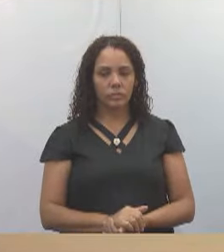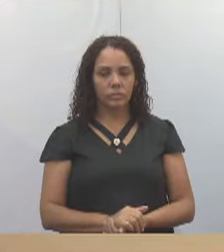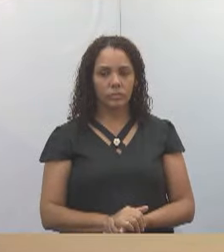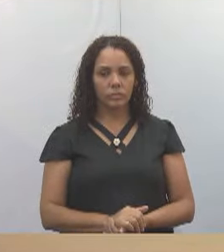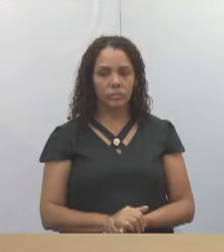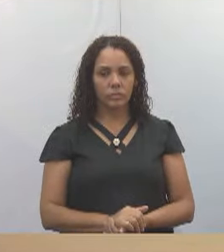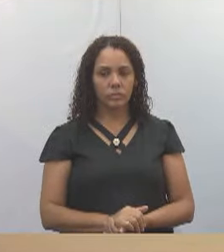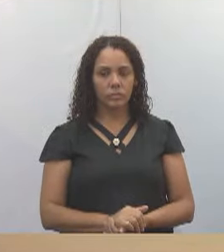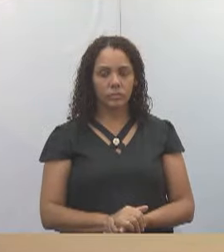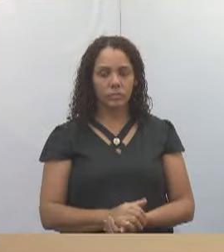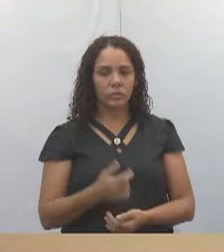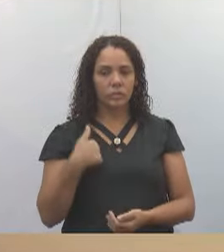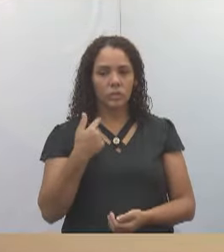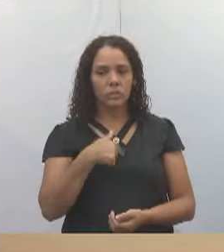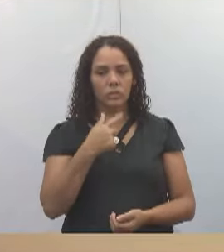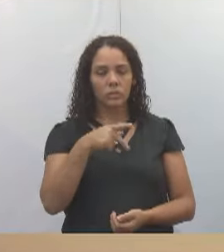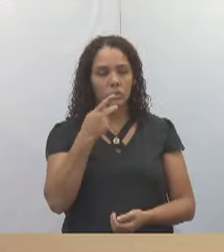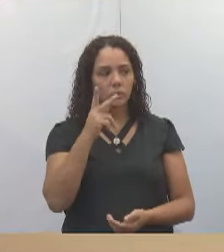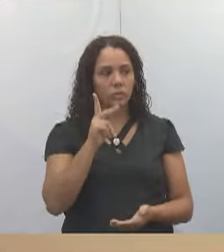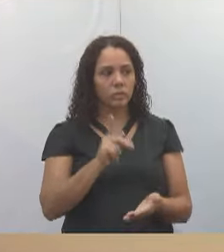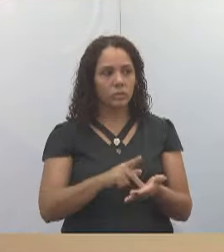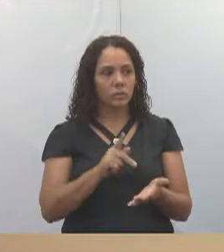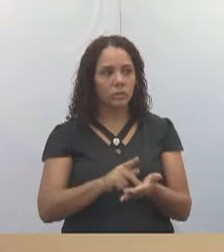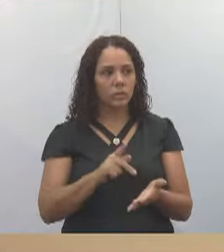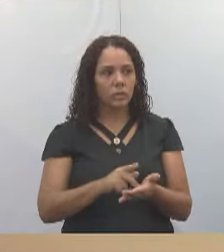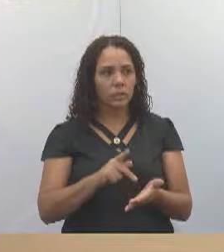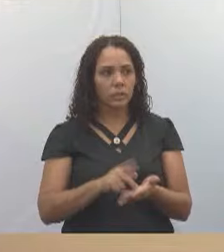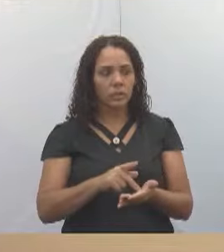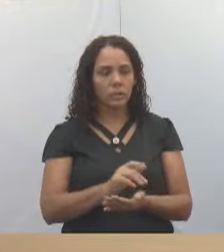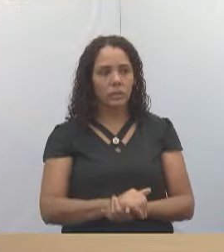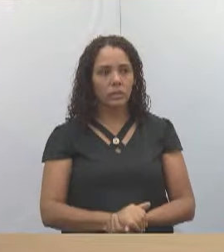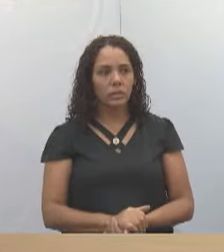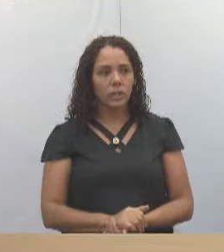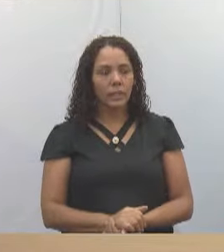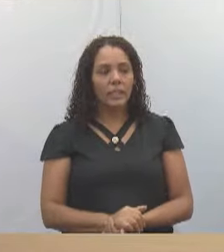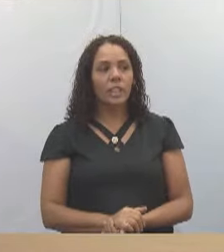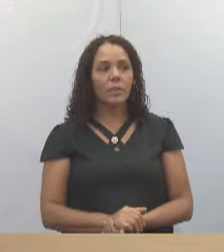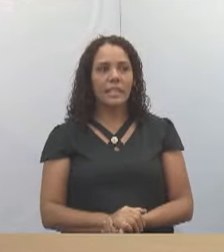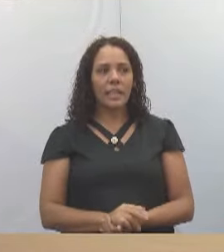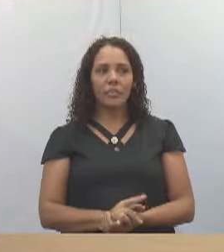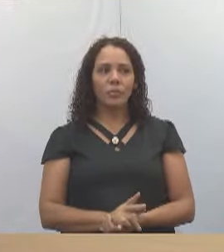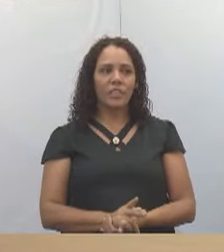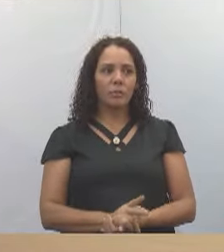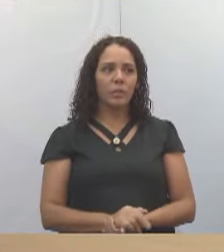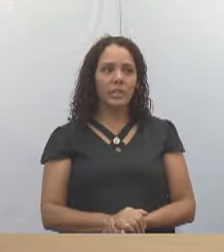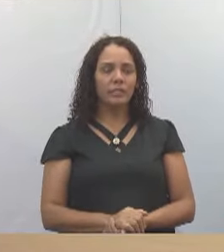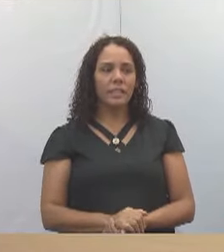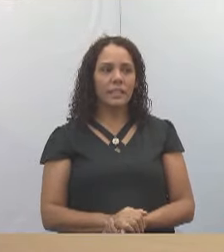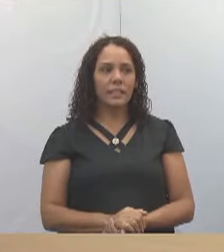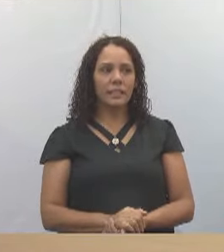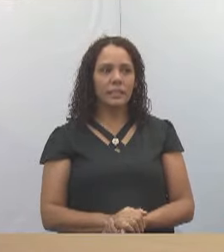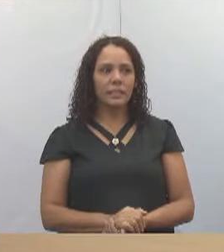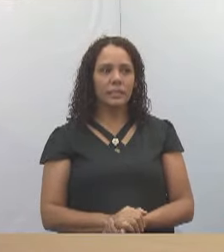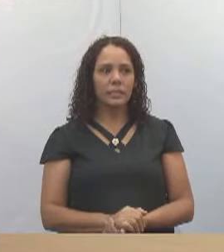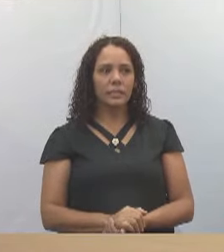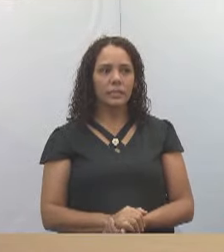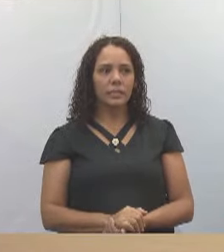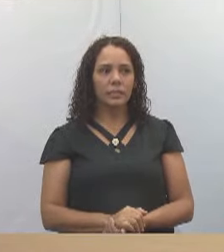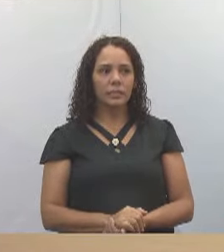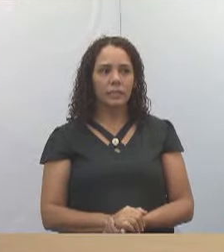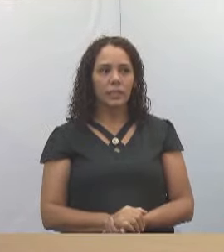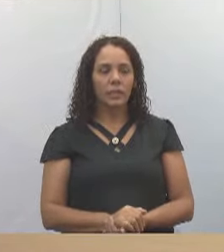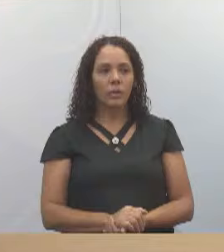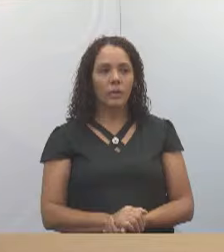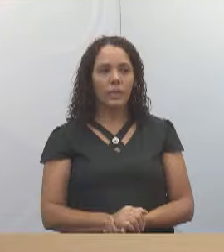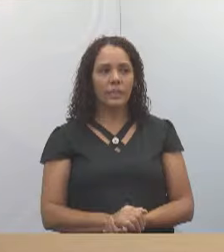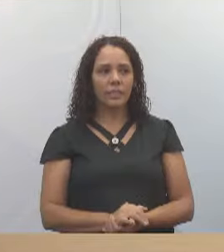Bom, a gente está aqui para falar a verdade. O presidente Abras, os munícipes que nos acompanham, a gente está vendo que, às vezes, alguns